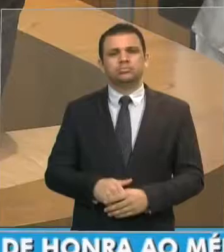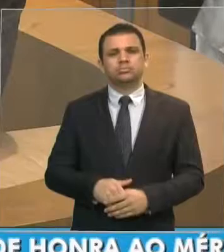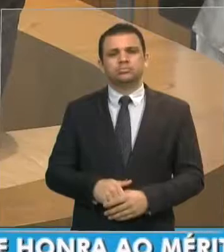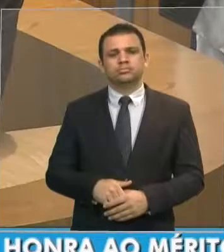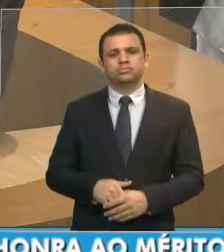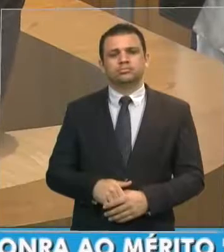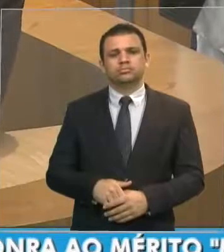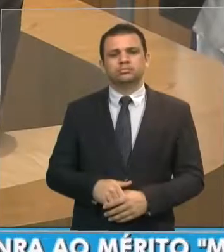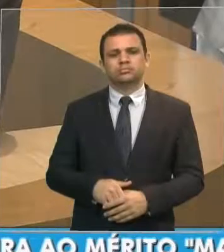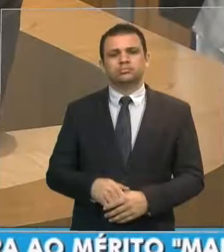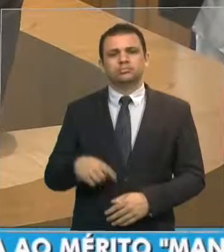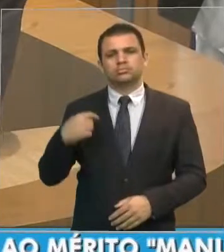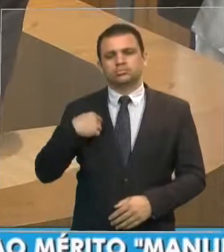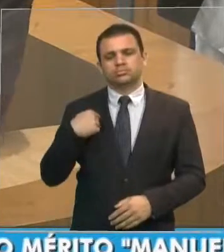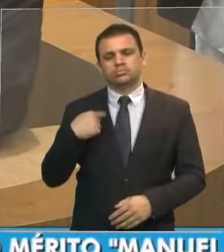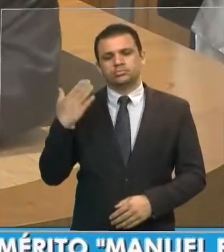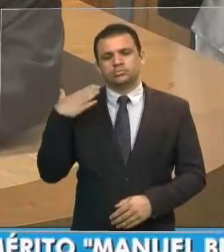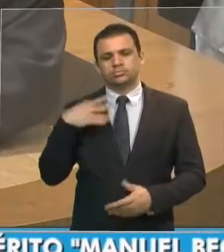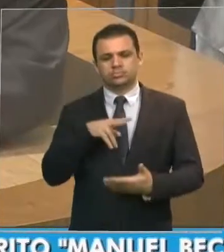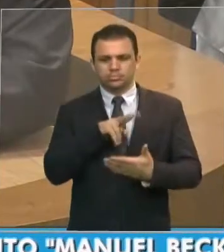eu lia no jornal